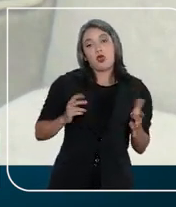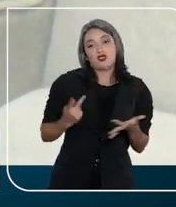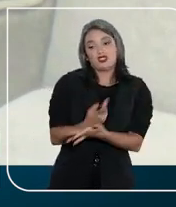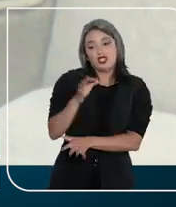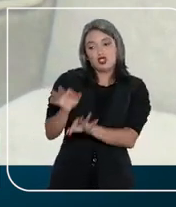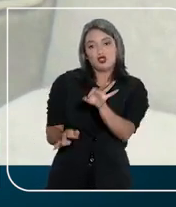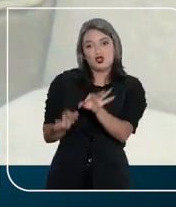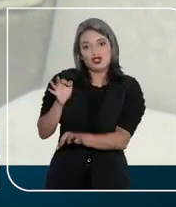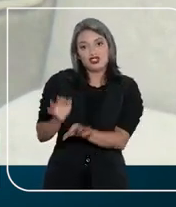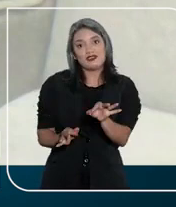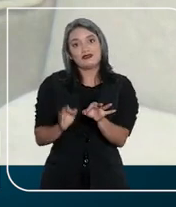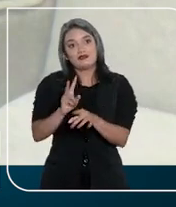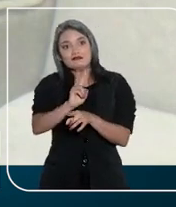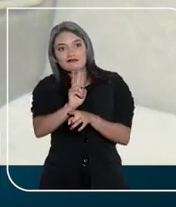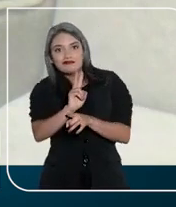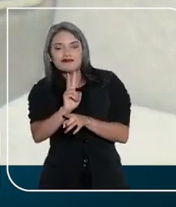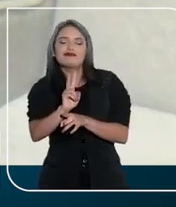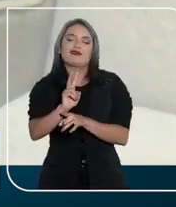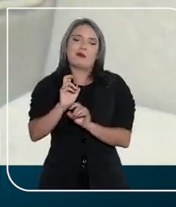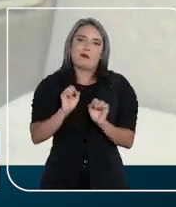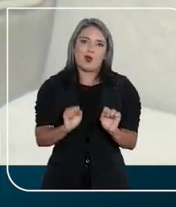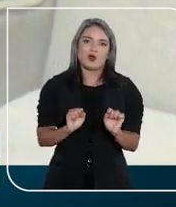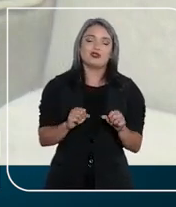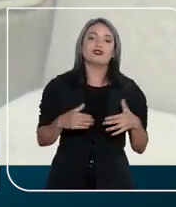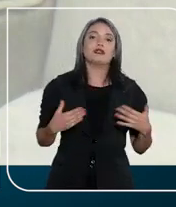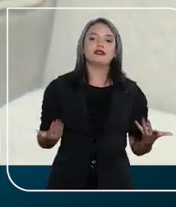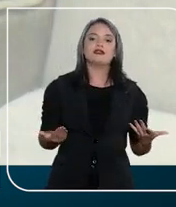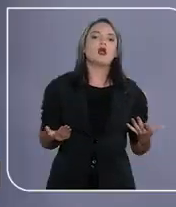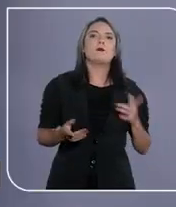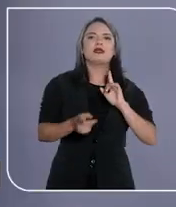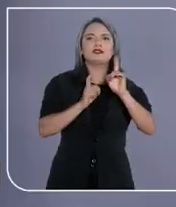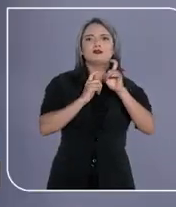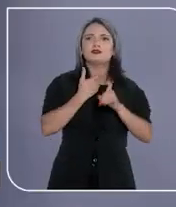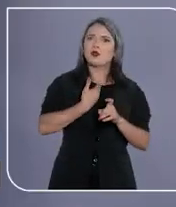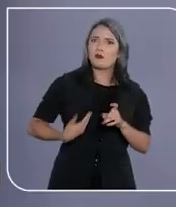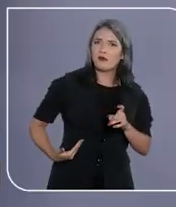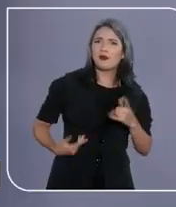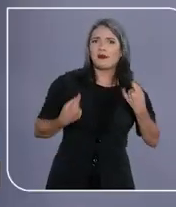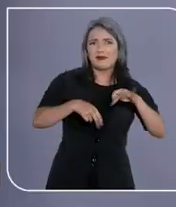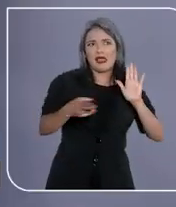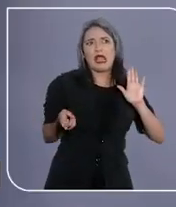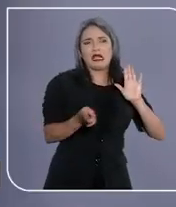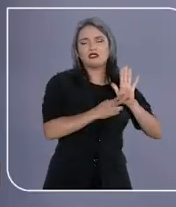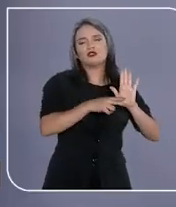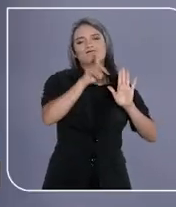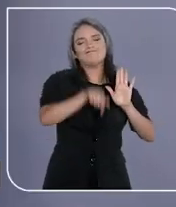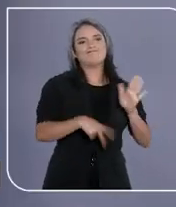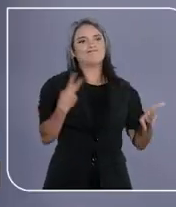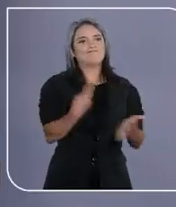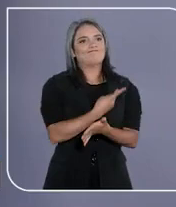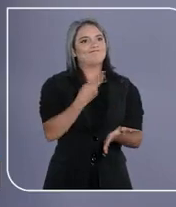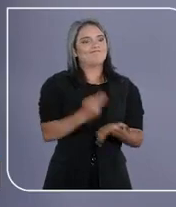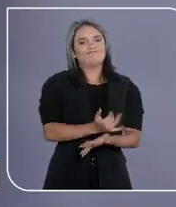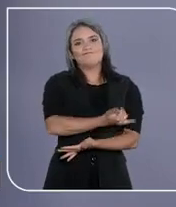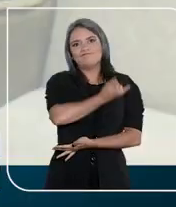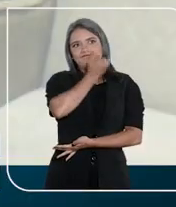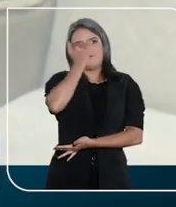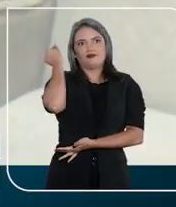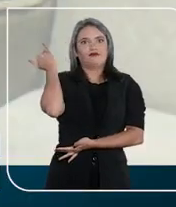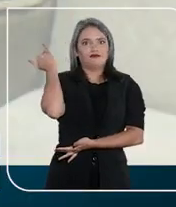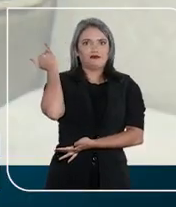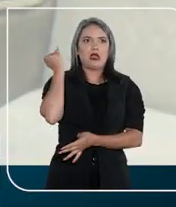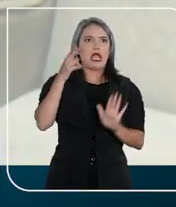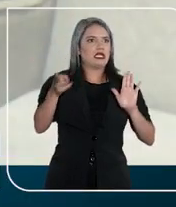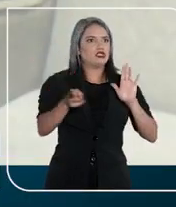deveria reconhecer, a partir de uma provocação no âmbito administrativo, aquele erro, aquele equívoco. E